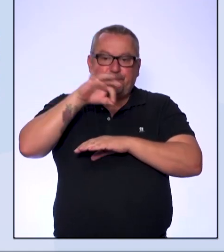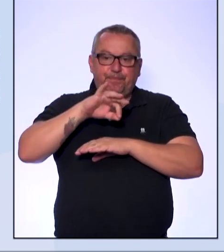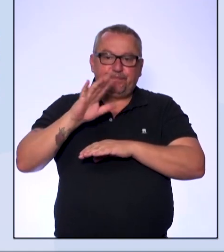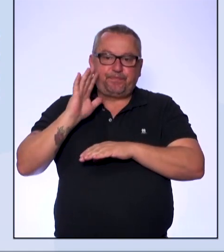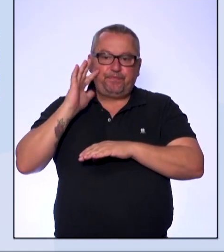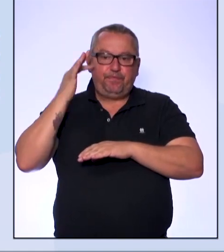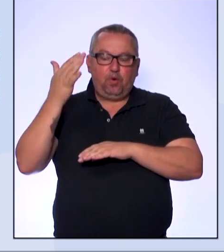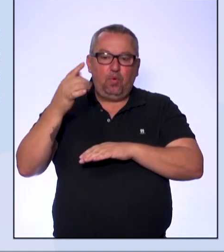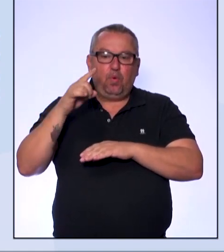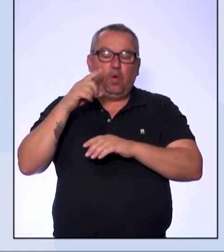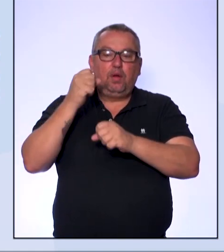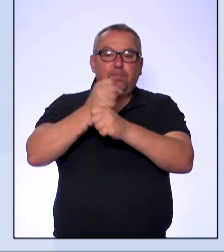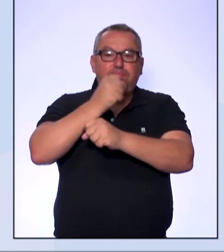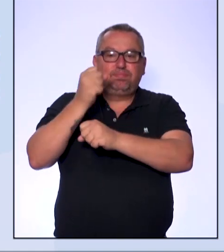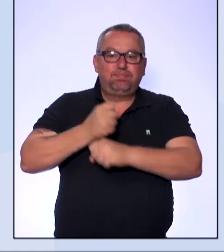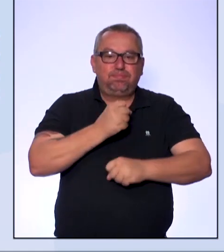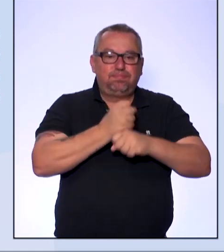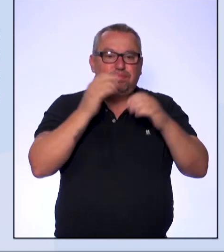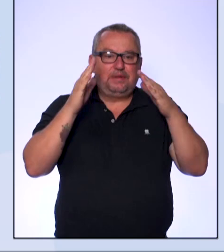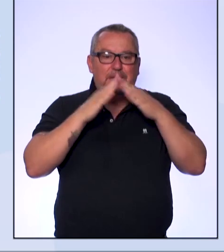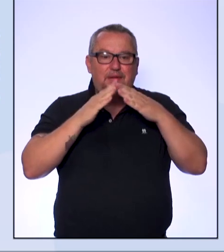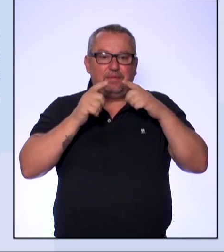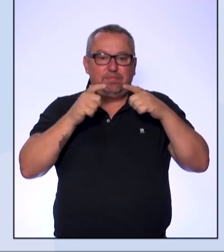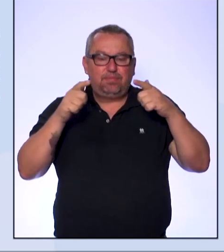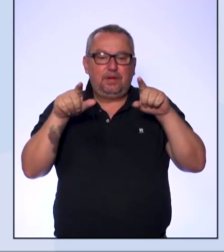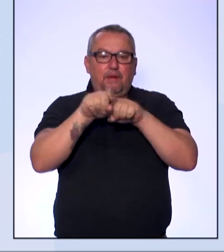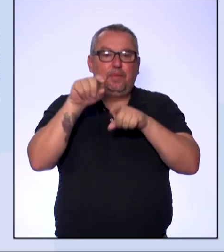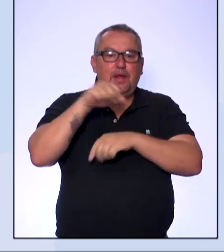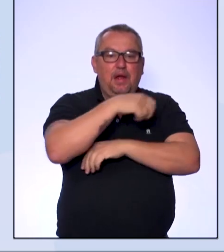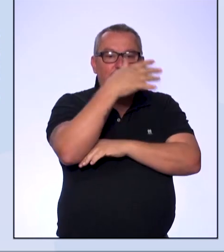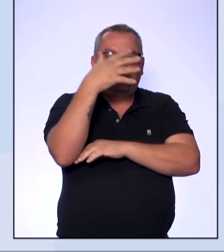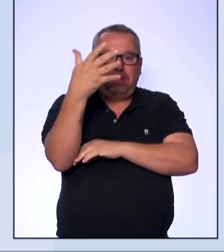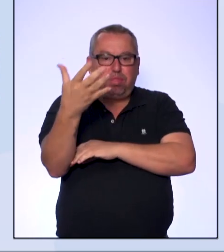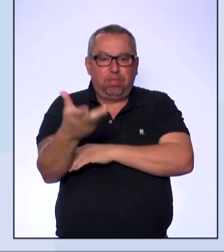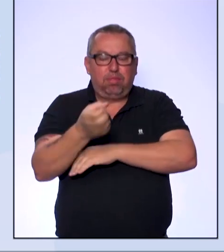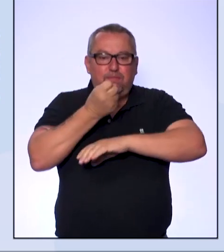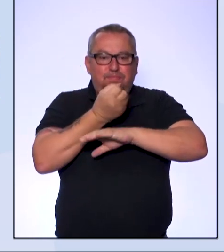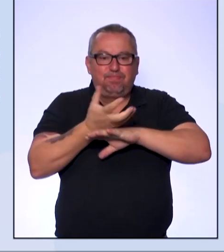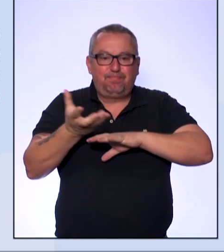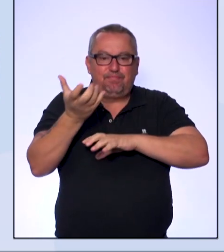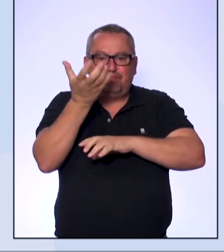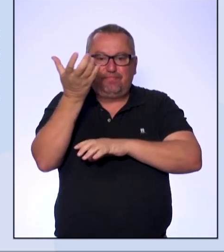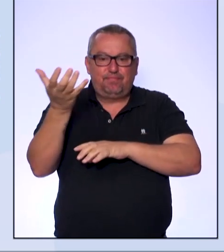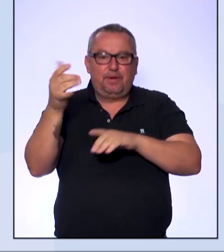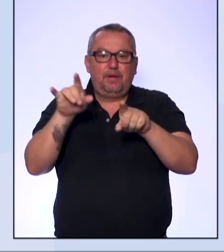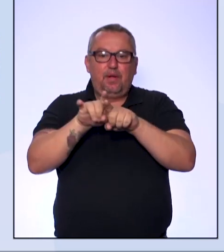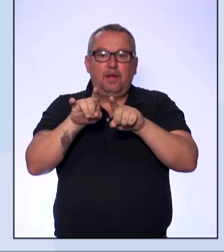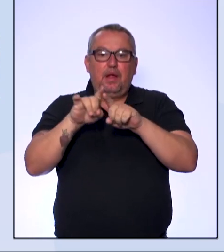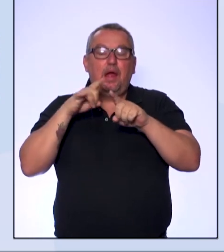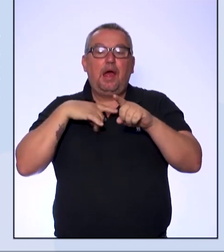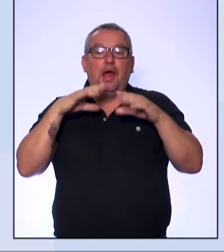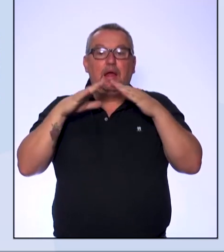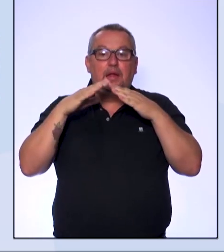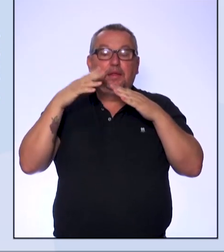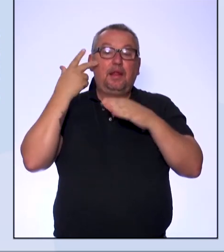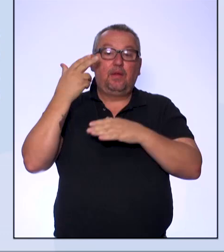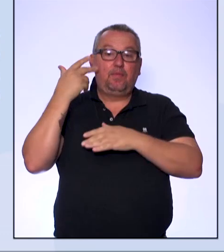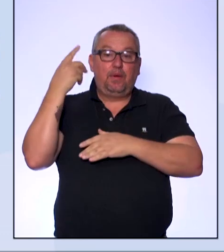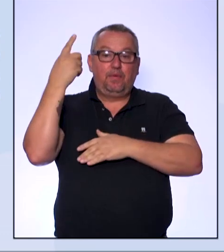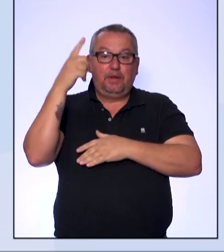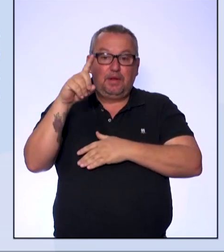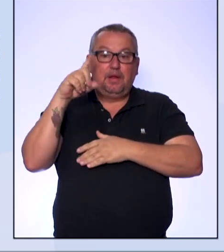à urbanização, ao desmatamento e às queimadas, pois o habitat natural do inseto é